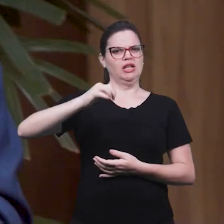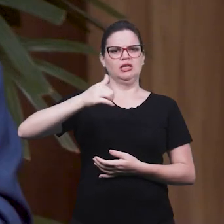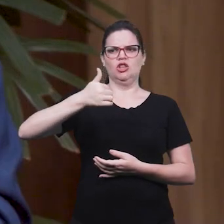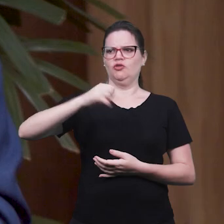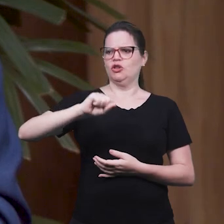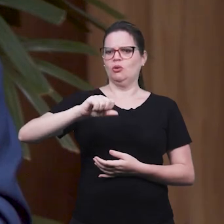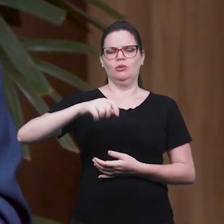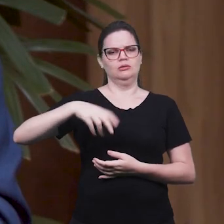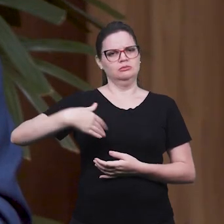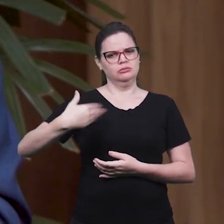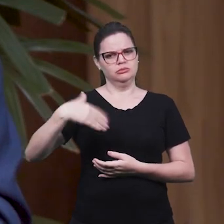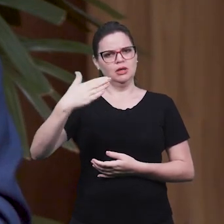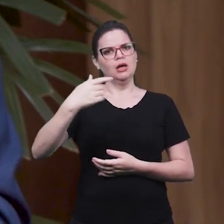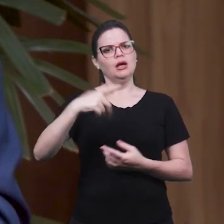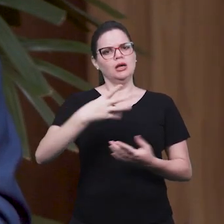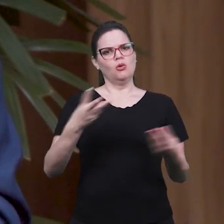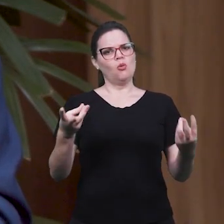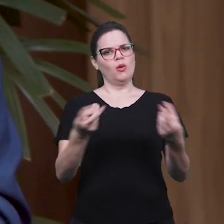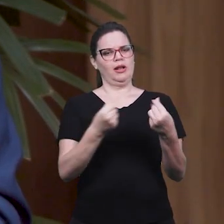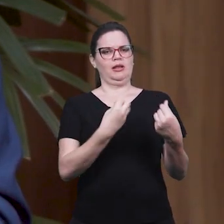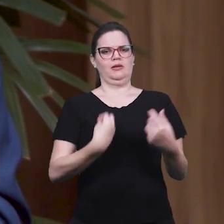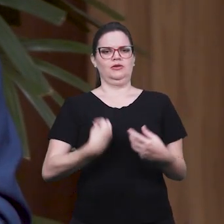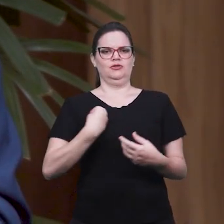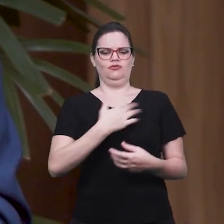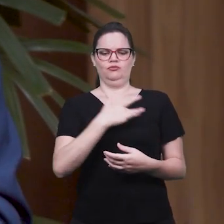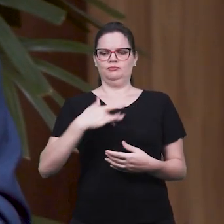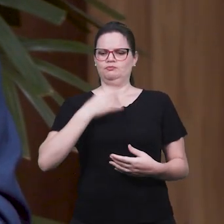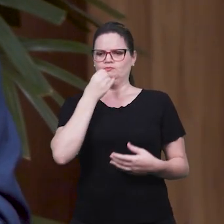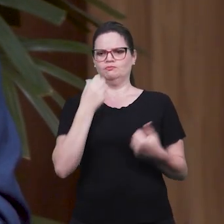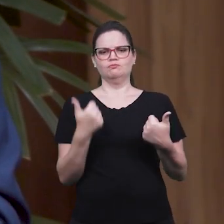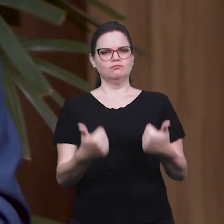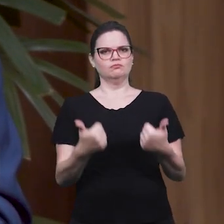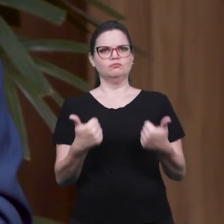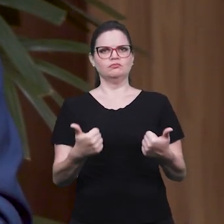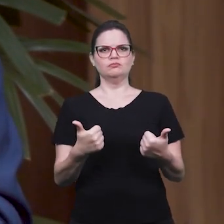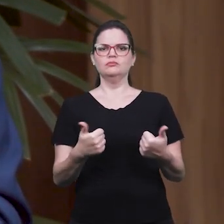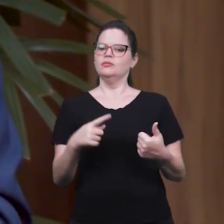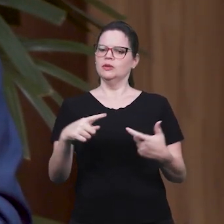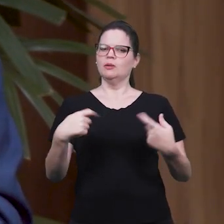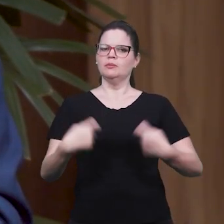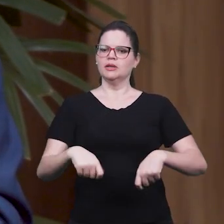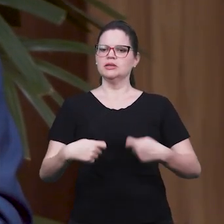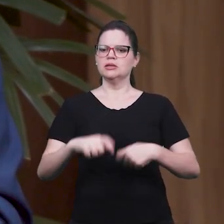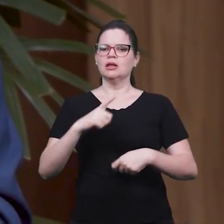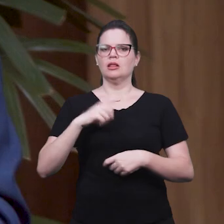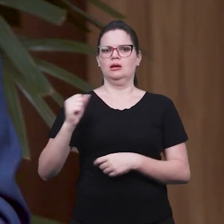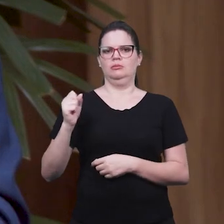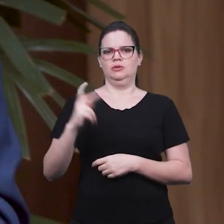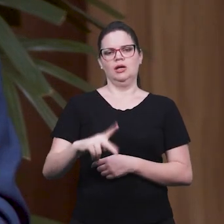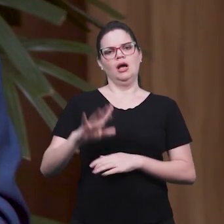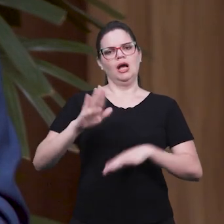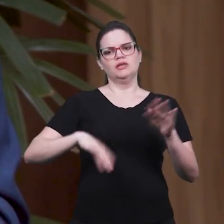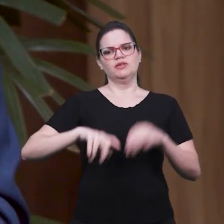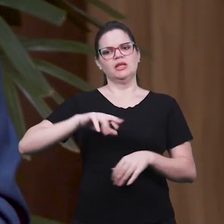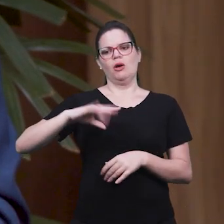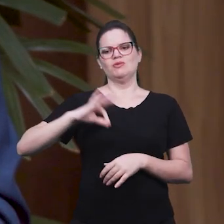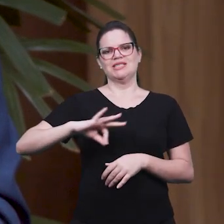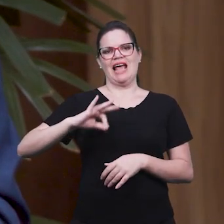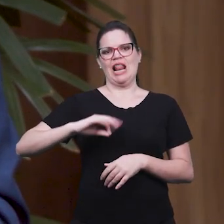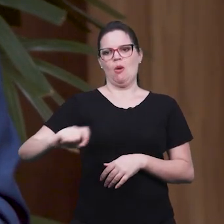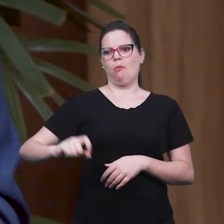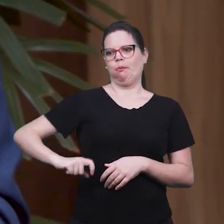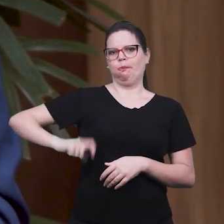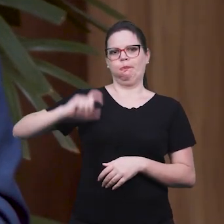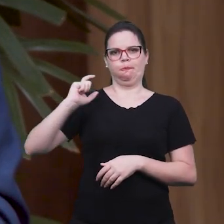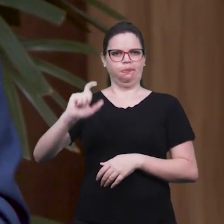que a pessoa possa envelhecer também com qualidade de vida, né, dispondo, mesmo que não seja às vezes uma aposentadoria com valor elevado, mas que